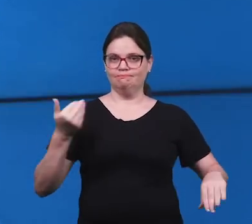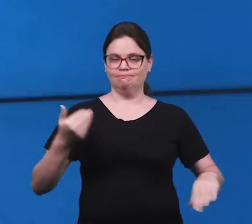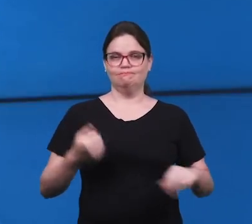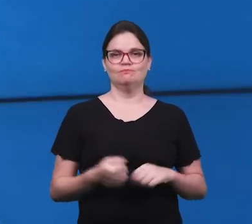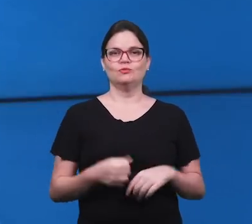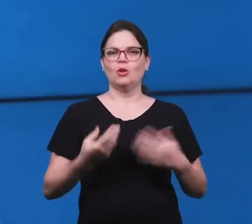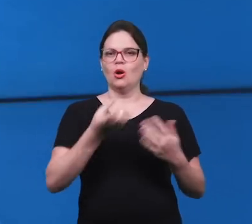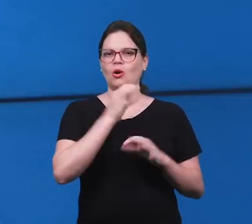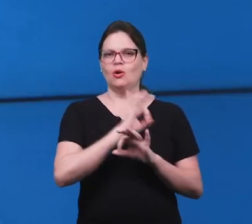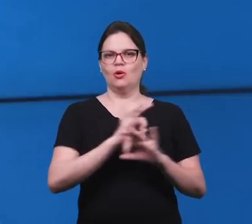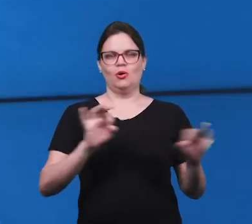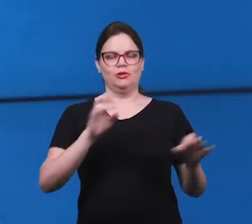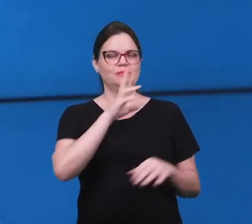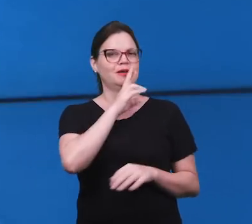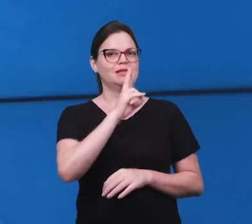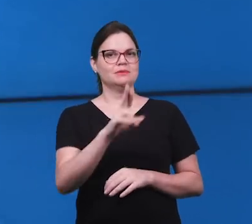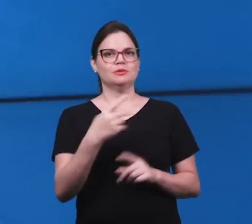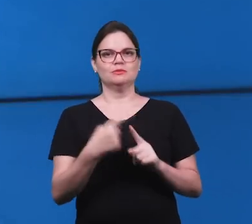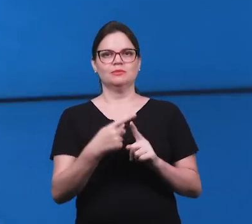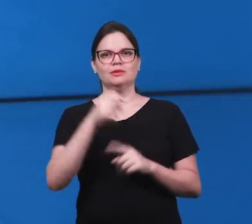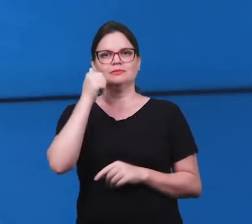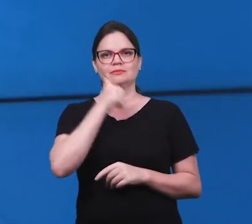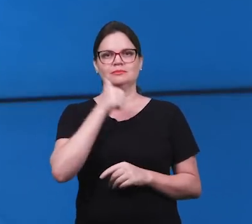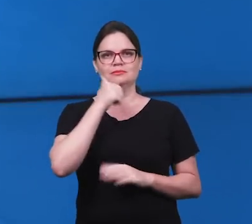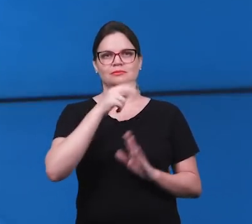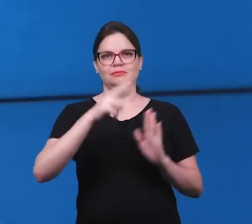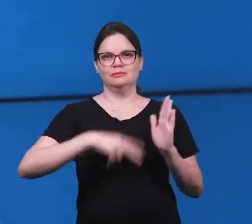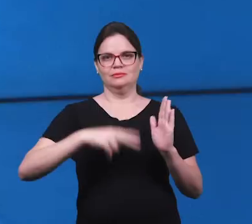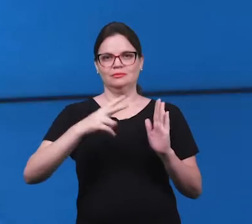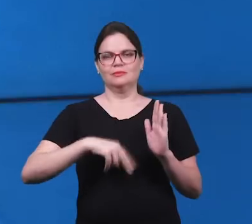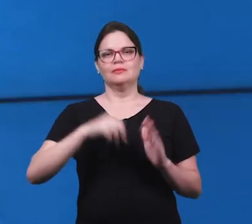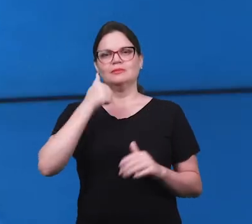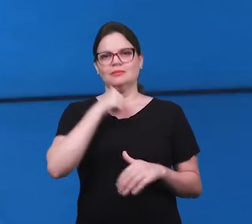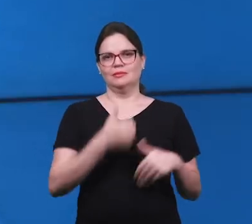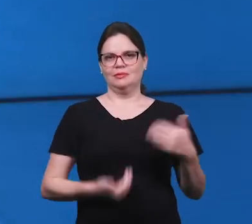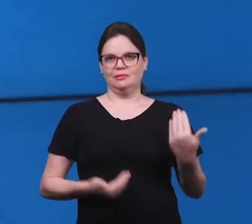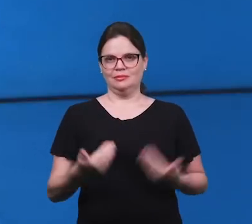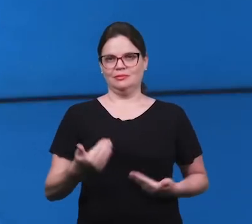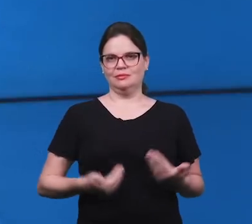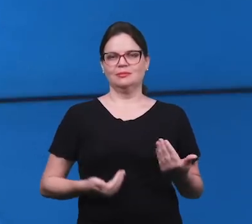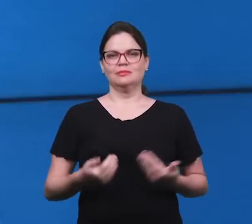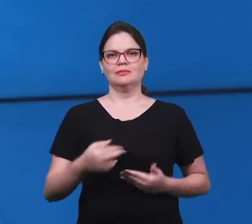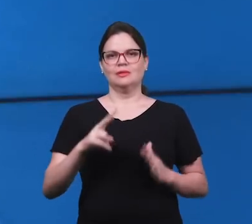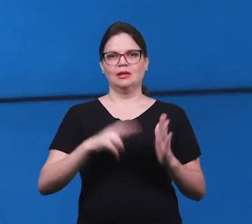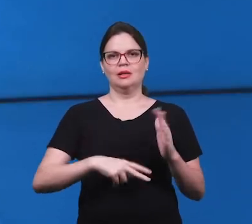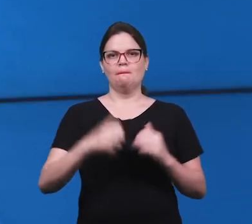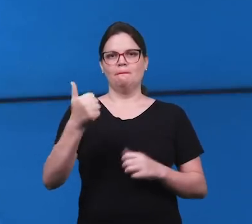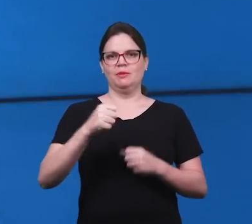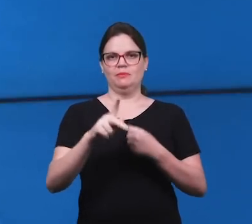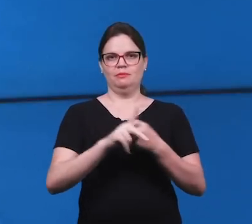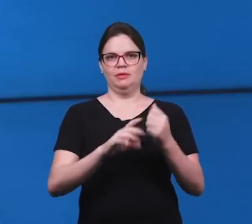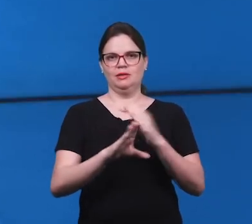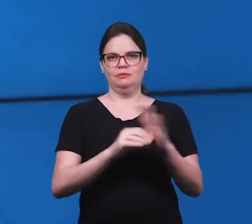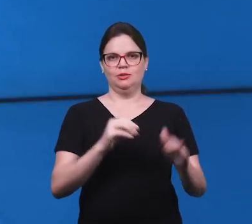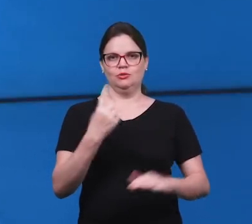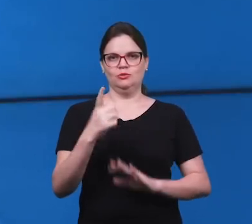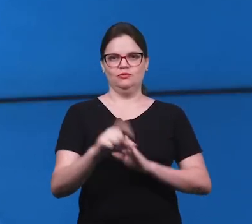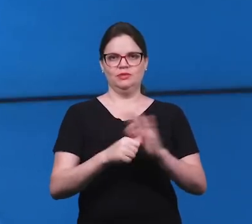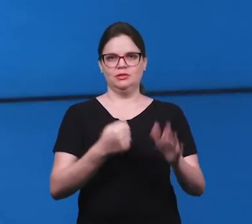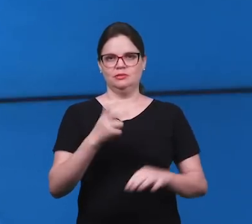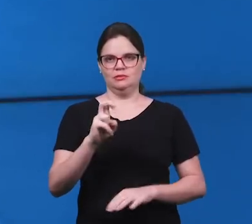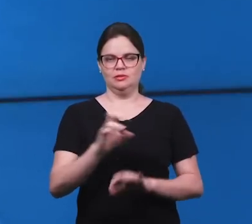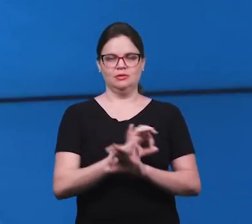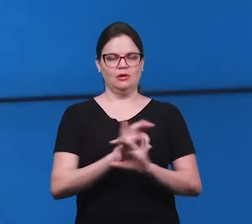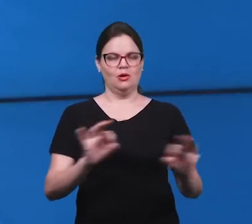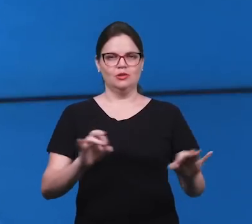ali pela nossa irmã, né, uma menina, uma serva do Senhor. Ali a leitura de 1 Pedro, capítulo 1, verso 15, né?